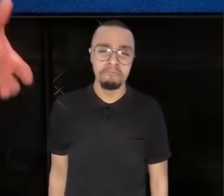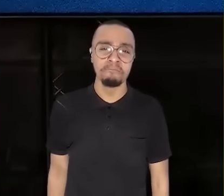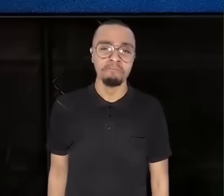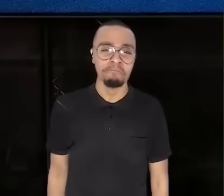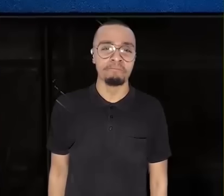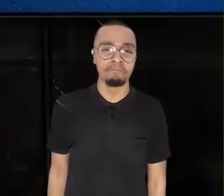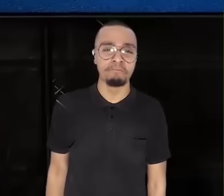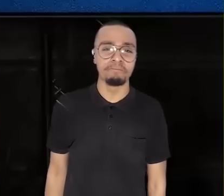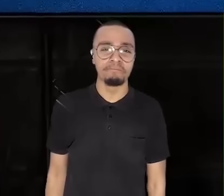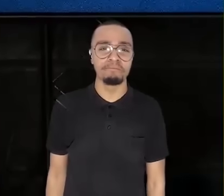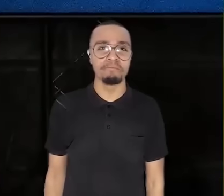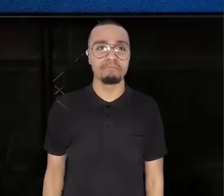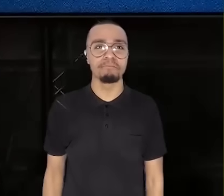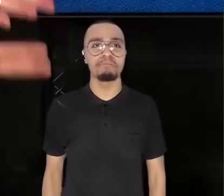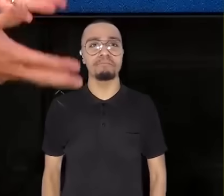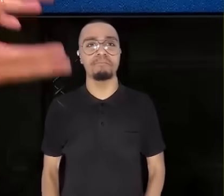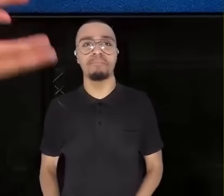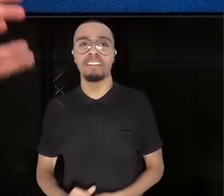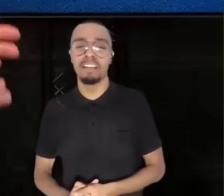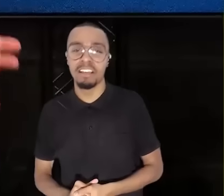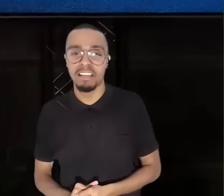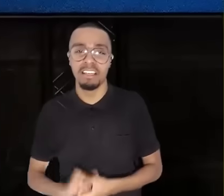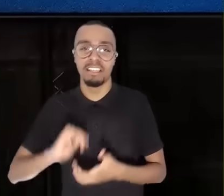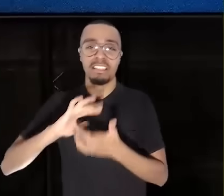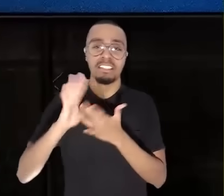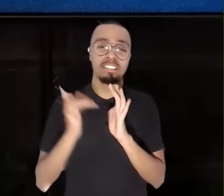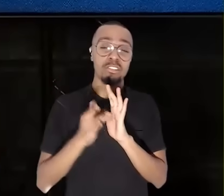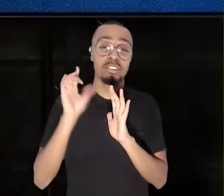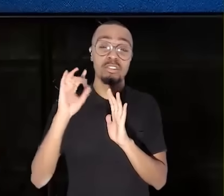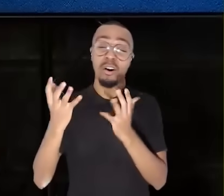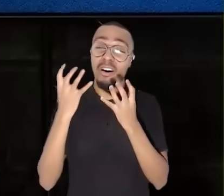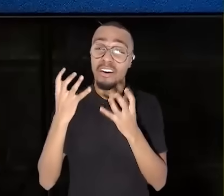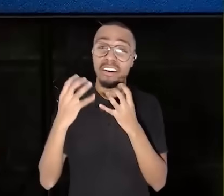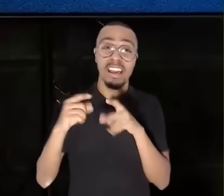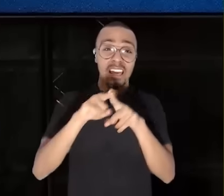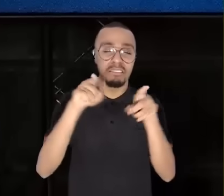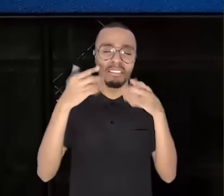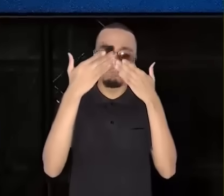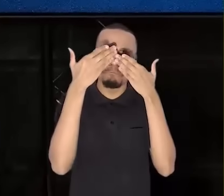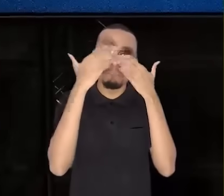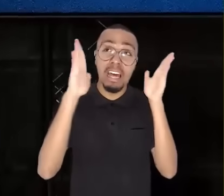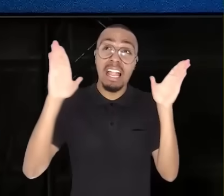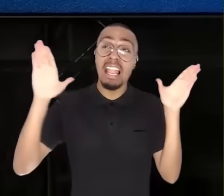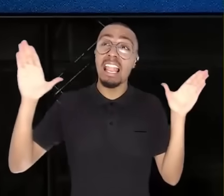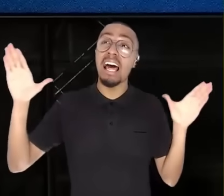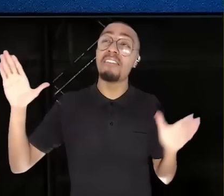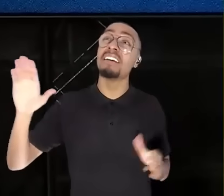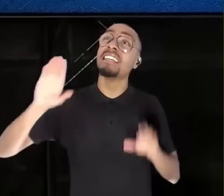oração de Jesus é: Pai, abra os olhos deles para que eles saibam